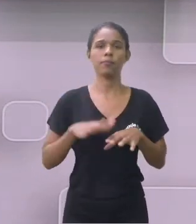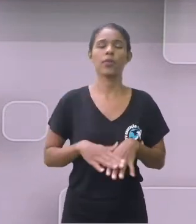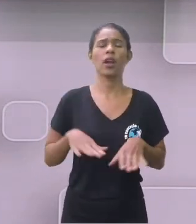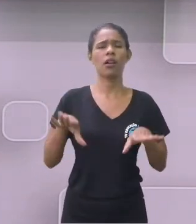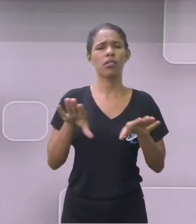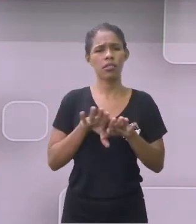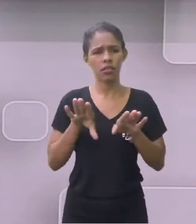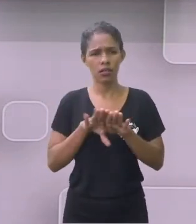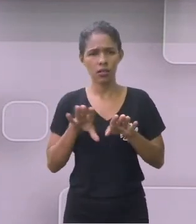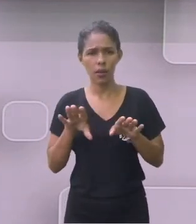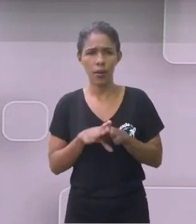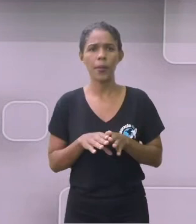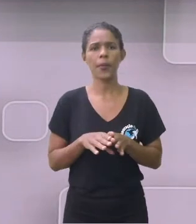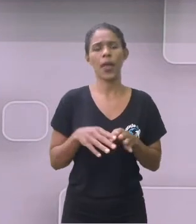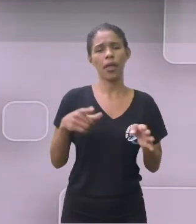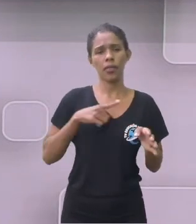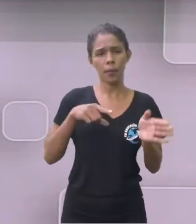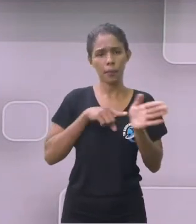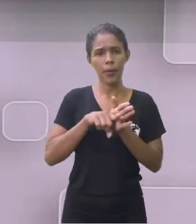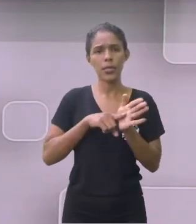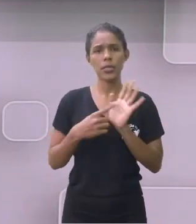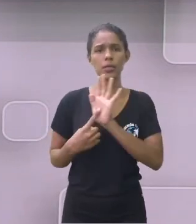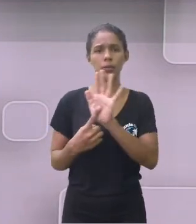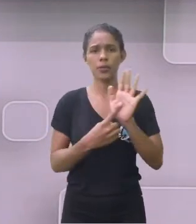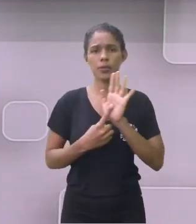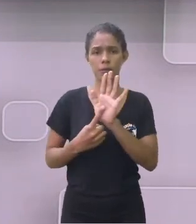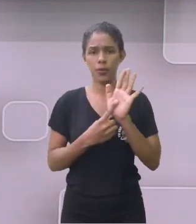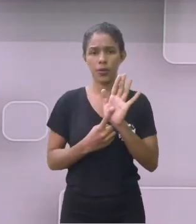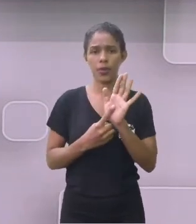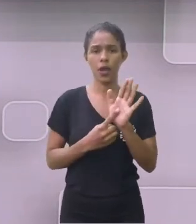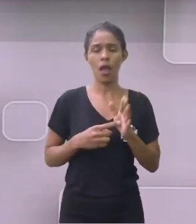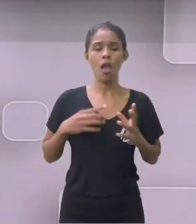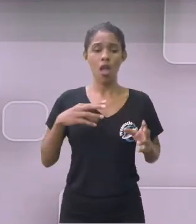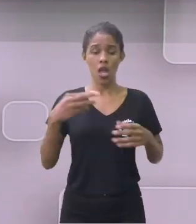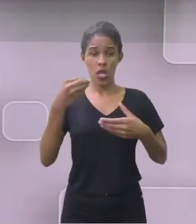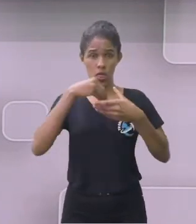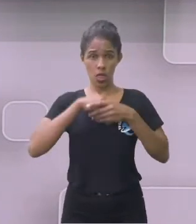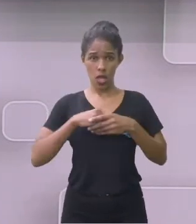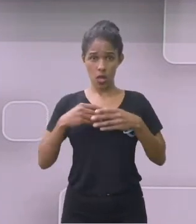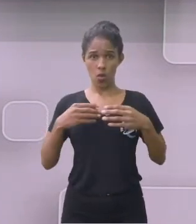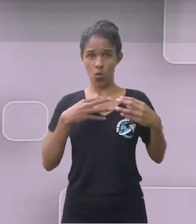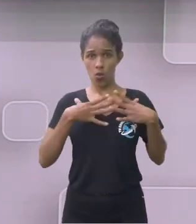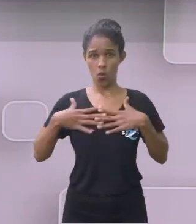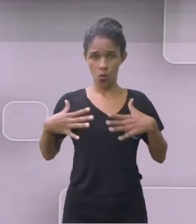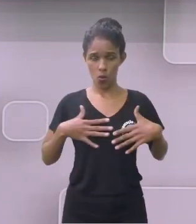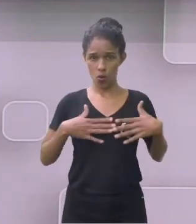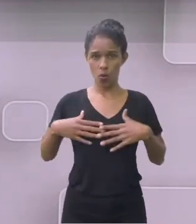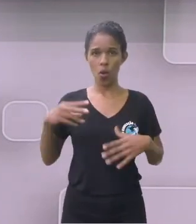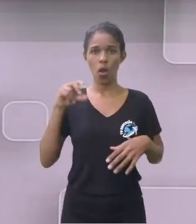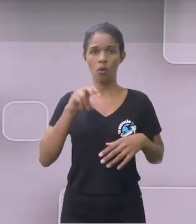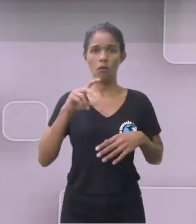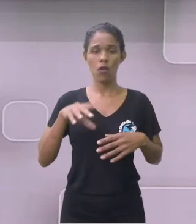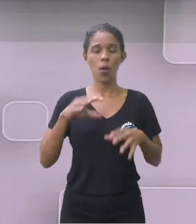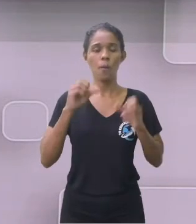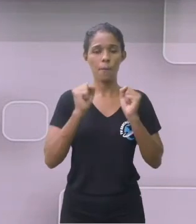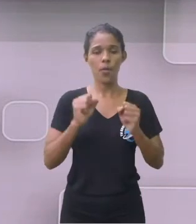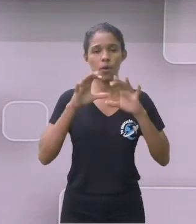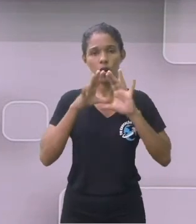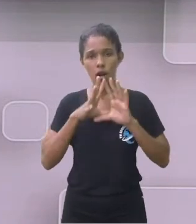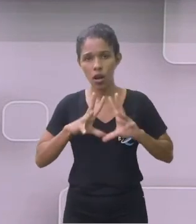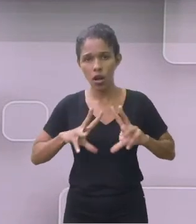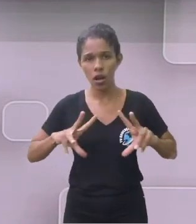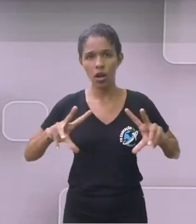ocorrer antes mesmo de iniciarem os sintomas. Segundo a Organização Mundial da Saúde, indivíduos assintomáticos têm